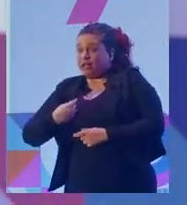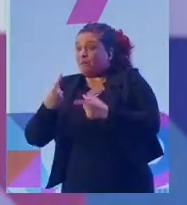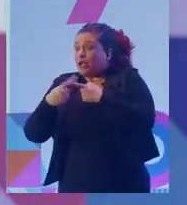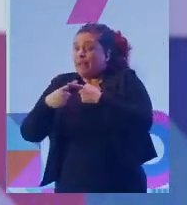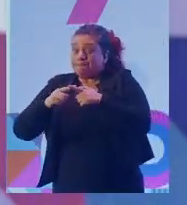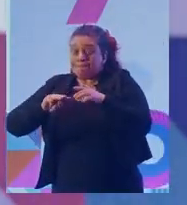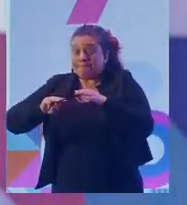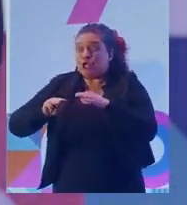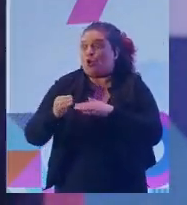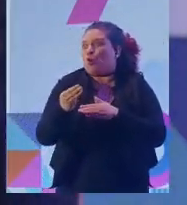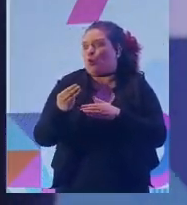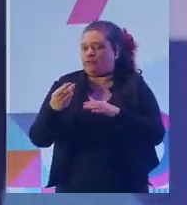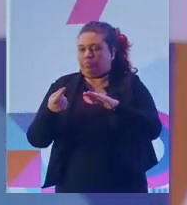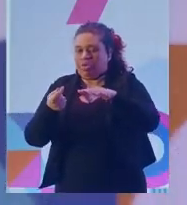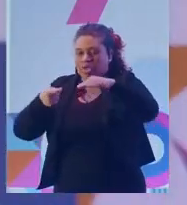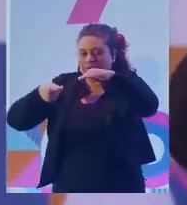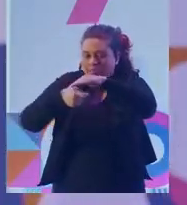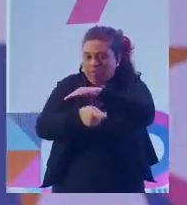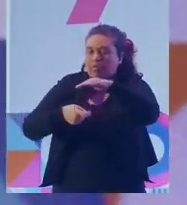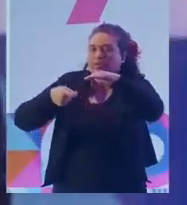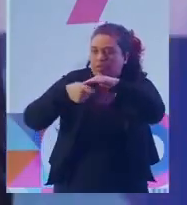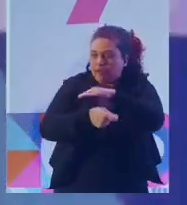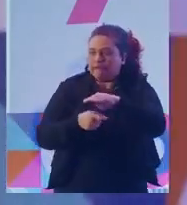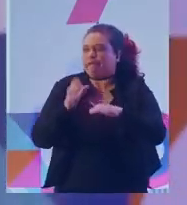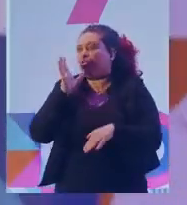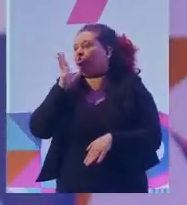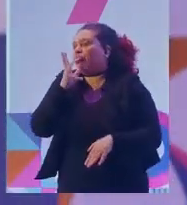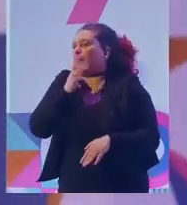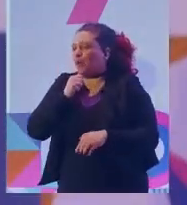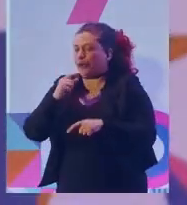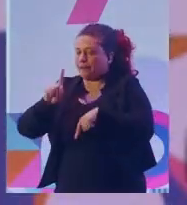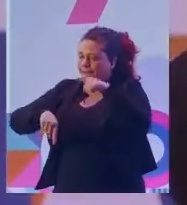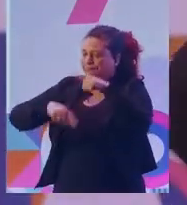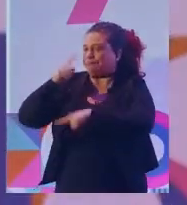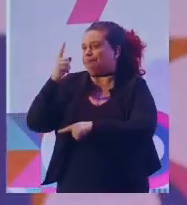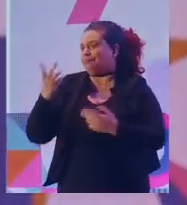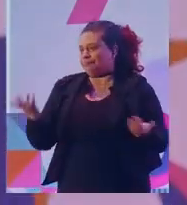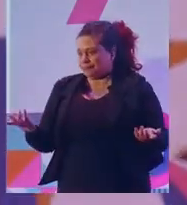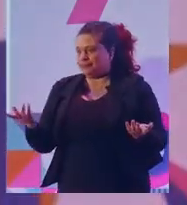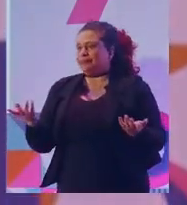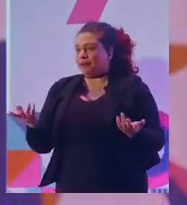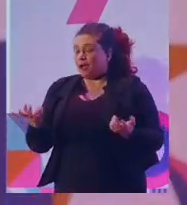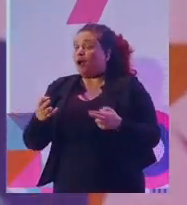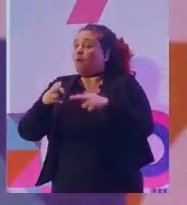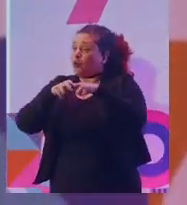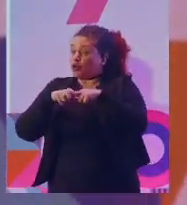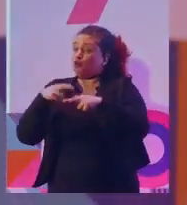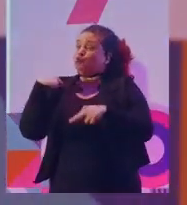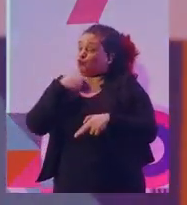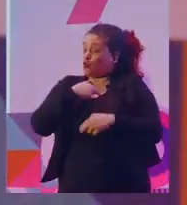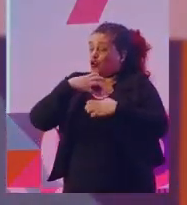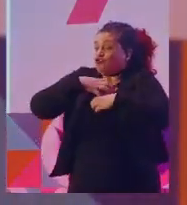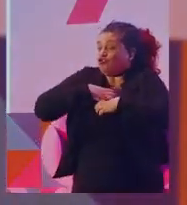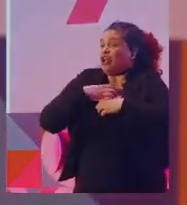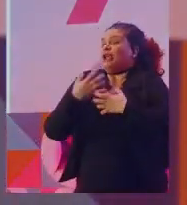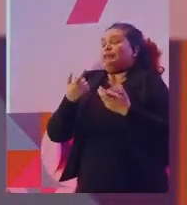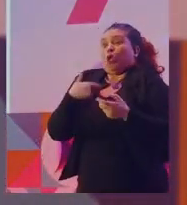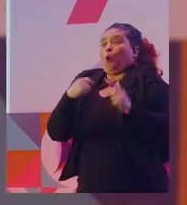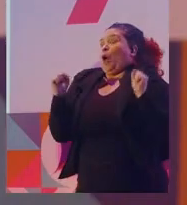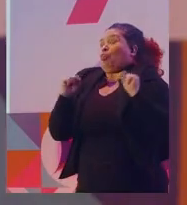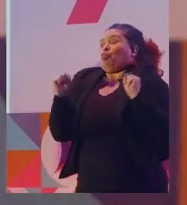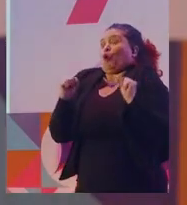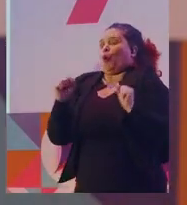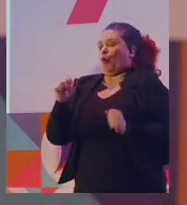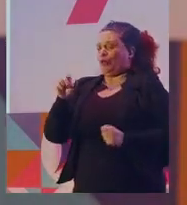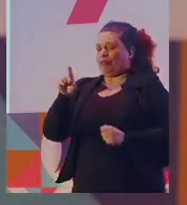para modernizar e para avançar. Então, do mundo tradicional, como eu falei, eu adoro DevOps. No começo,